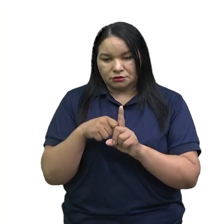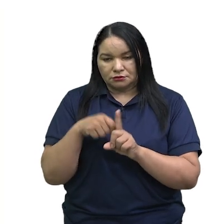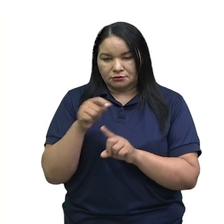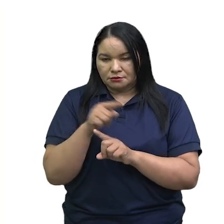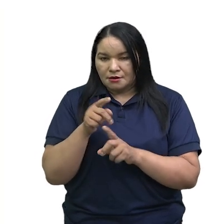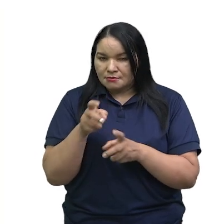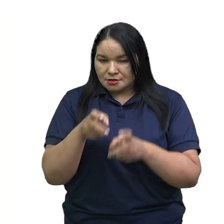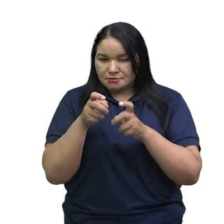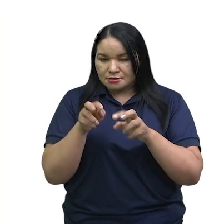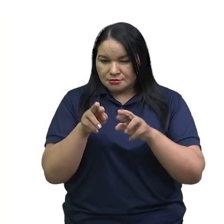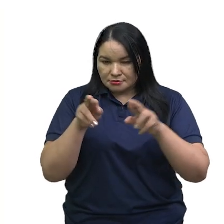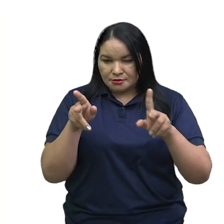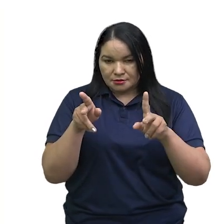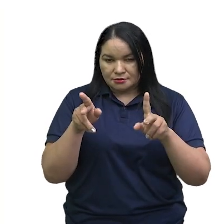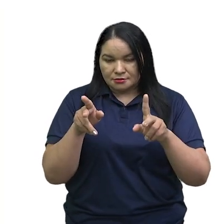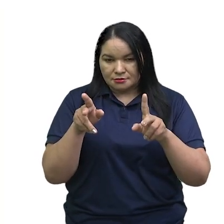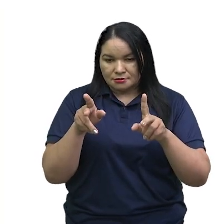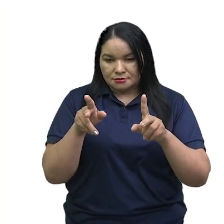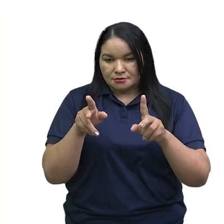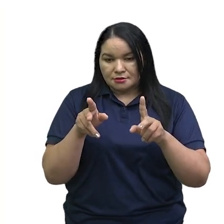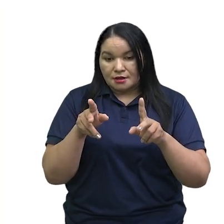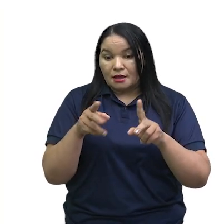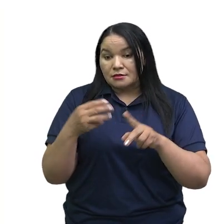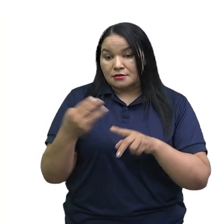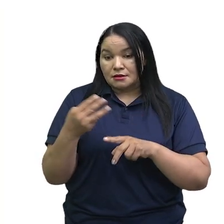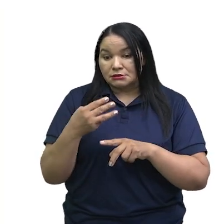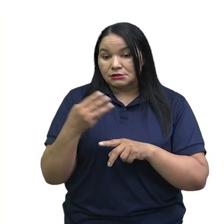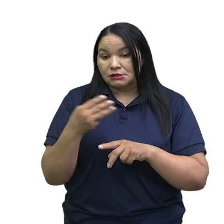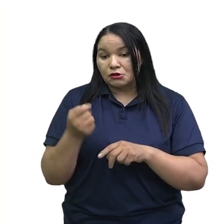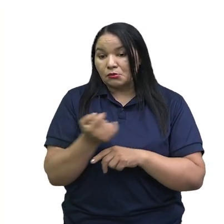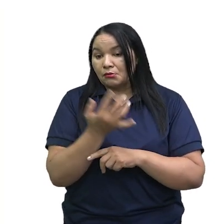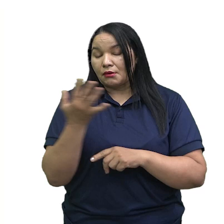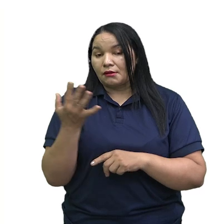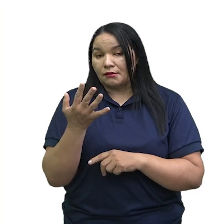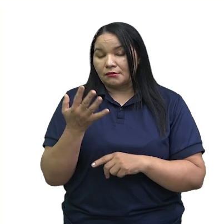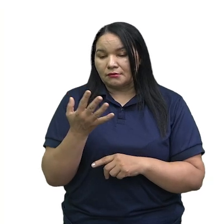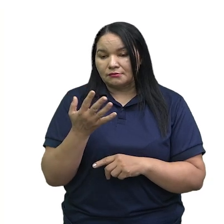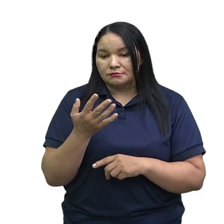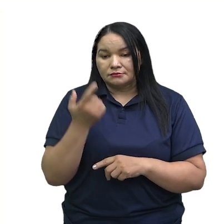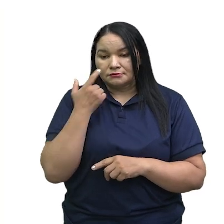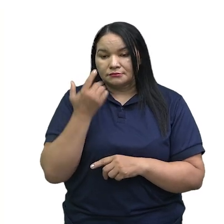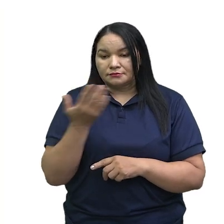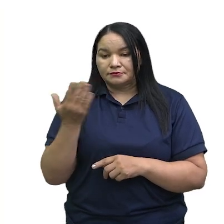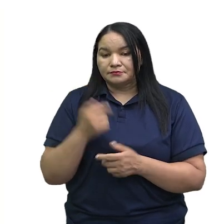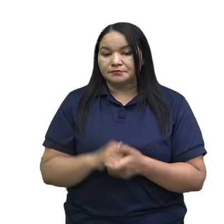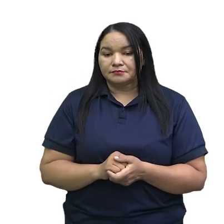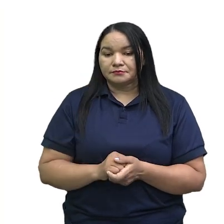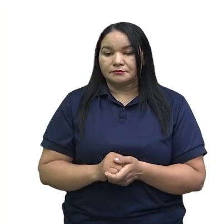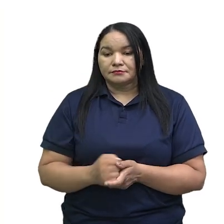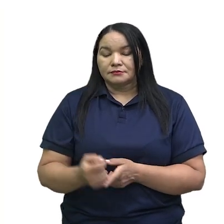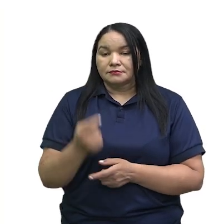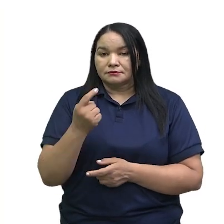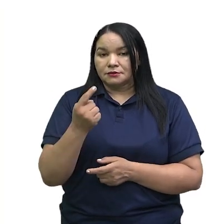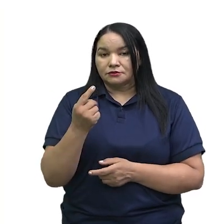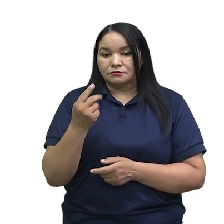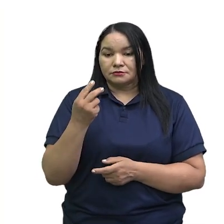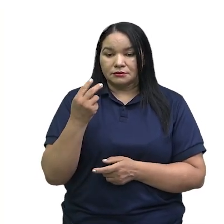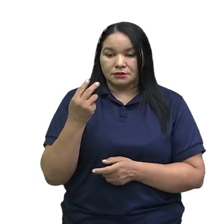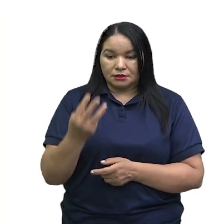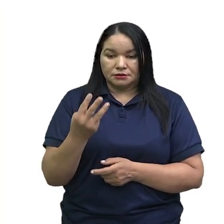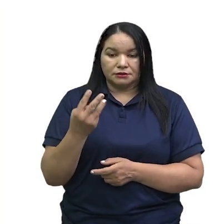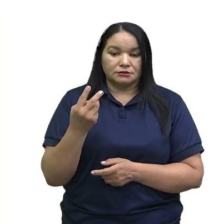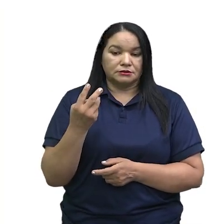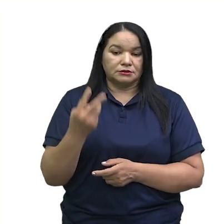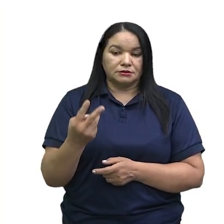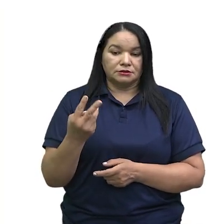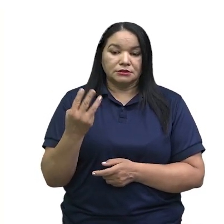vocês conseguiram perceber essa diferença? Aí eu te pergunto, no terceiro mês a gente vai ter um valor igual a quanto? 1.331, isso.